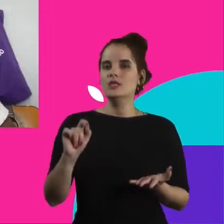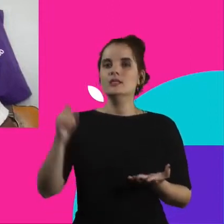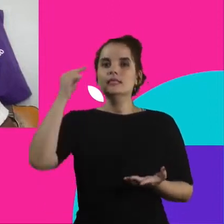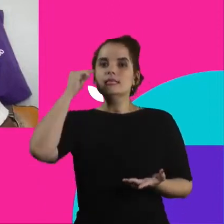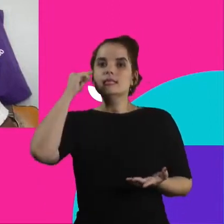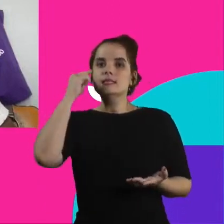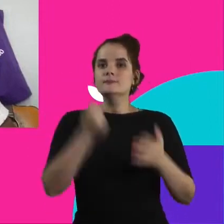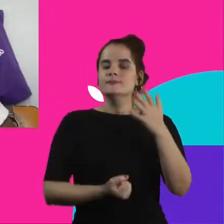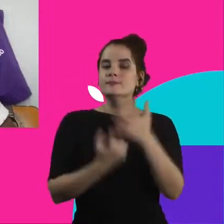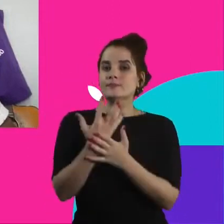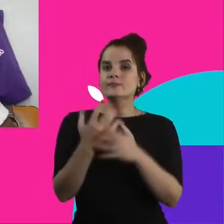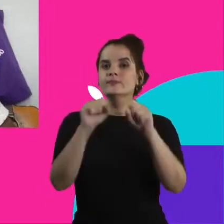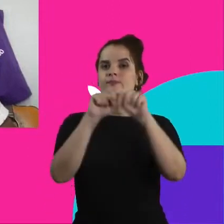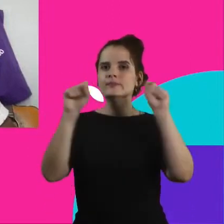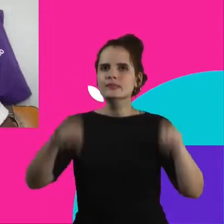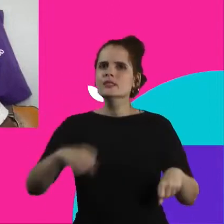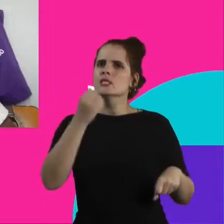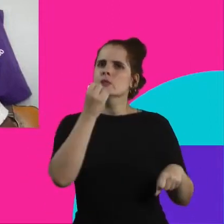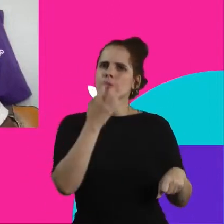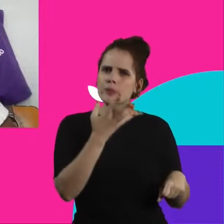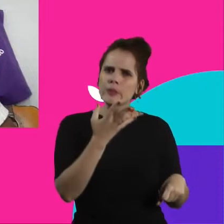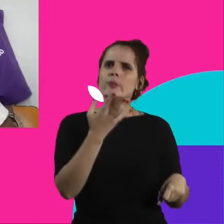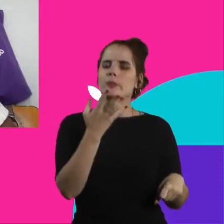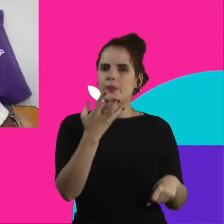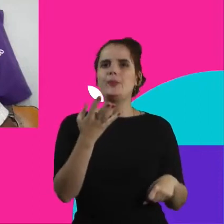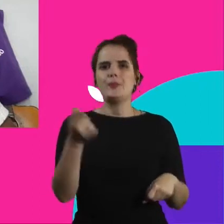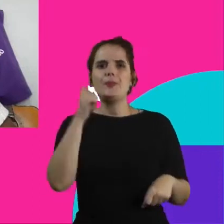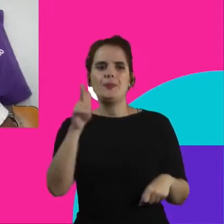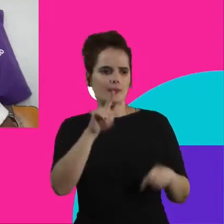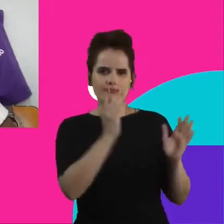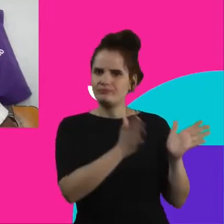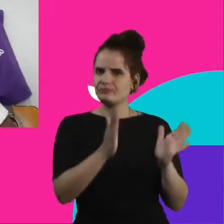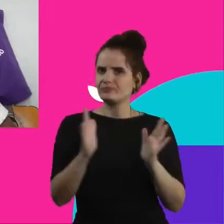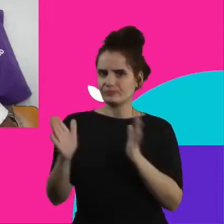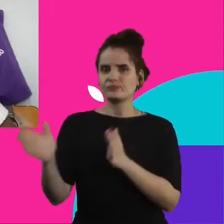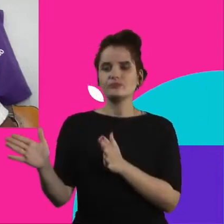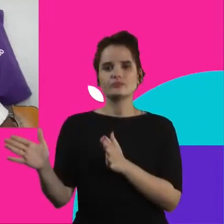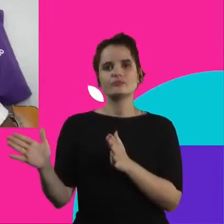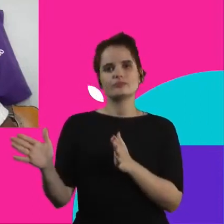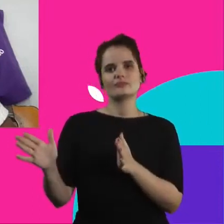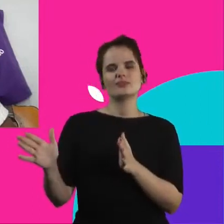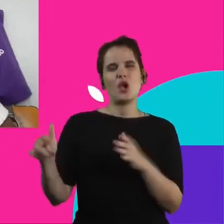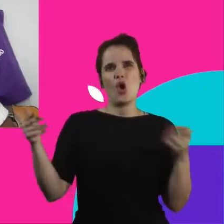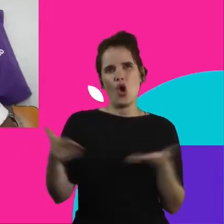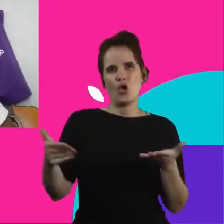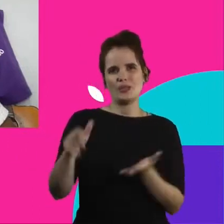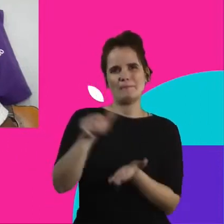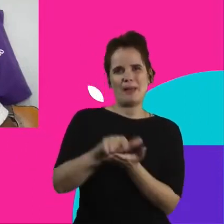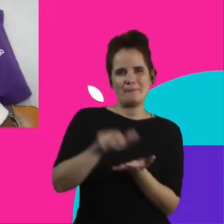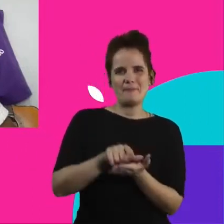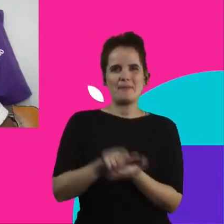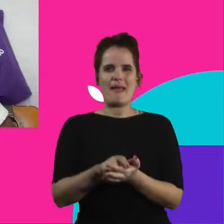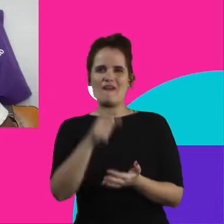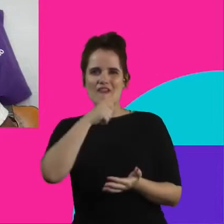um sistema tão bom, tão mais distribuído, que o sistema atual vai se tornar obsoleto e as pessoas